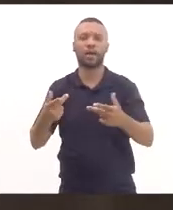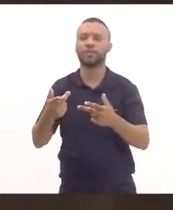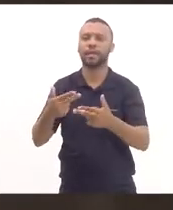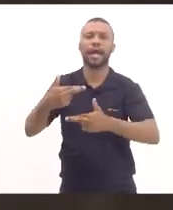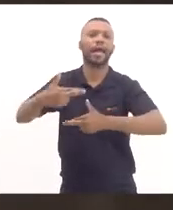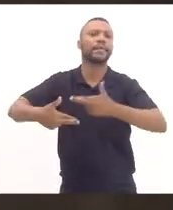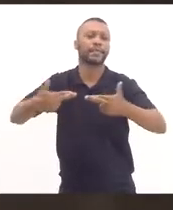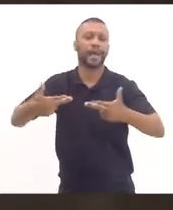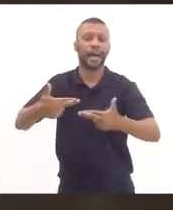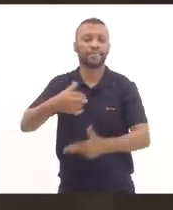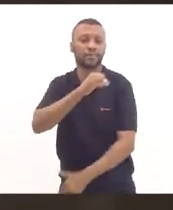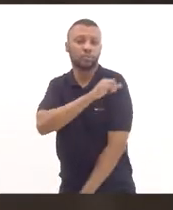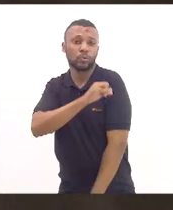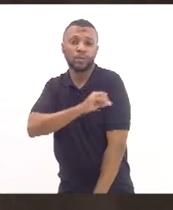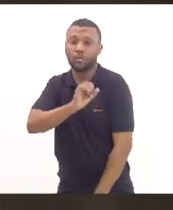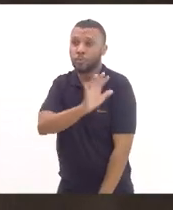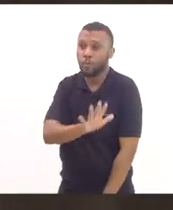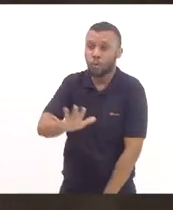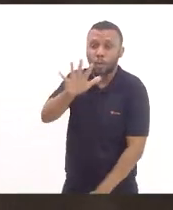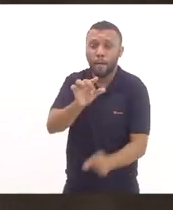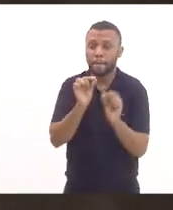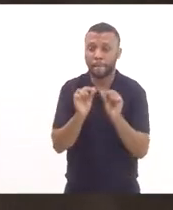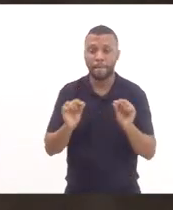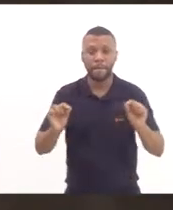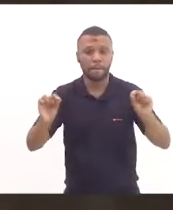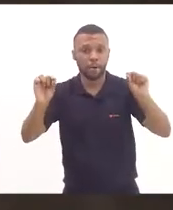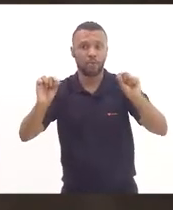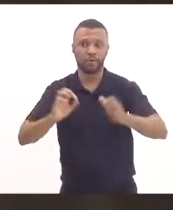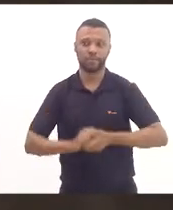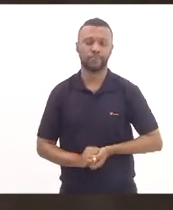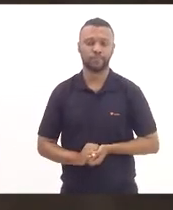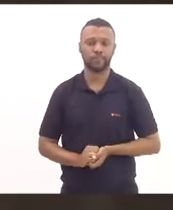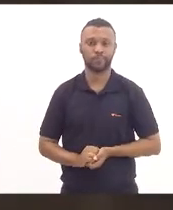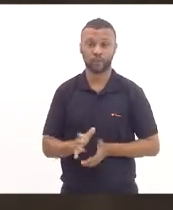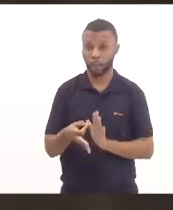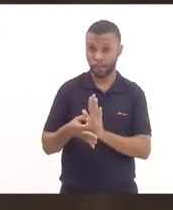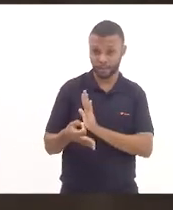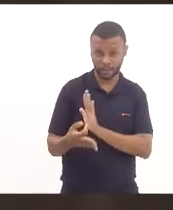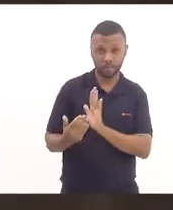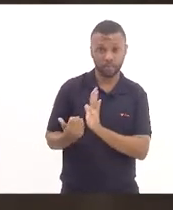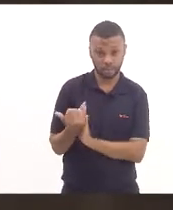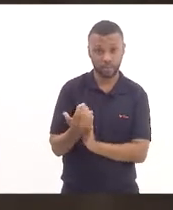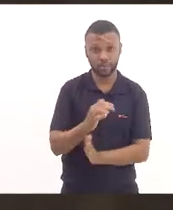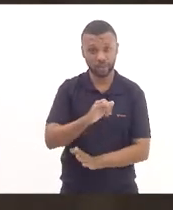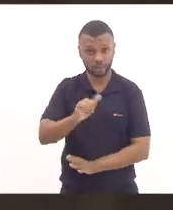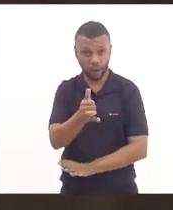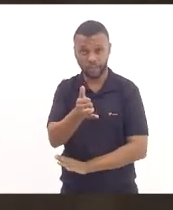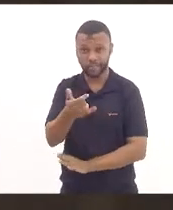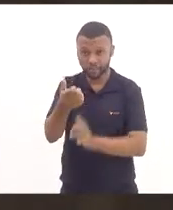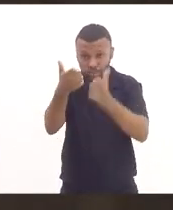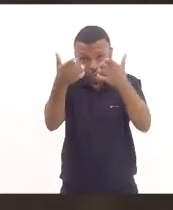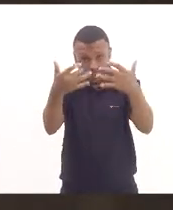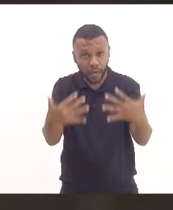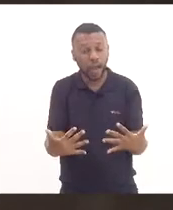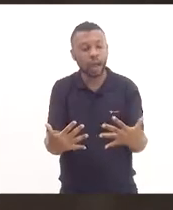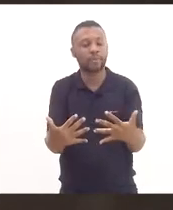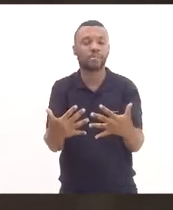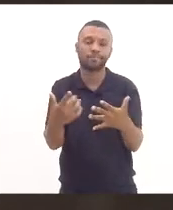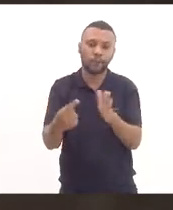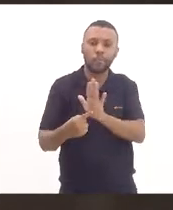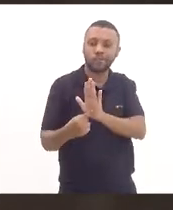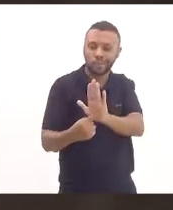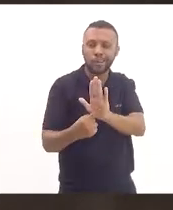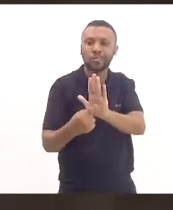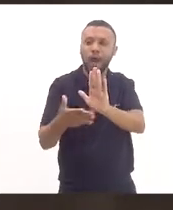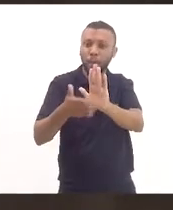o estado do Rio de Janeiro. O parecer inicial da CCJ, emitida quando veio a pauta